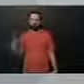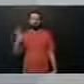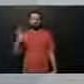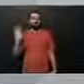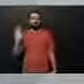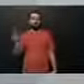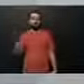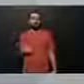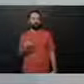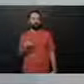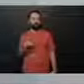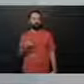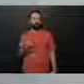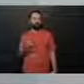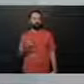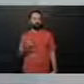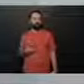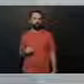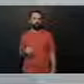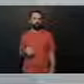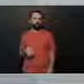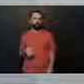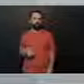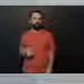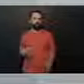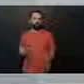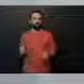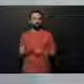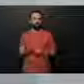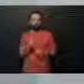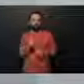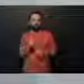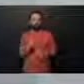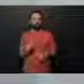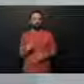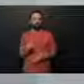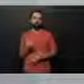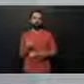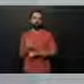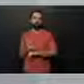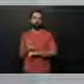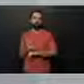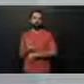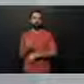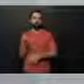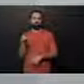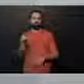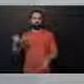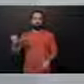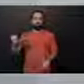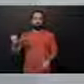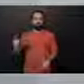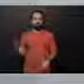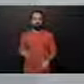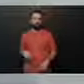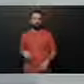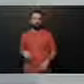Olá, eu sou a professora Roberta, estou com vocês para mais uma aula de matemática. Vamos lá? Eu espero que